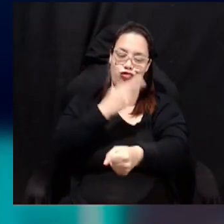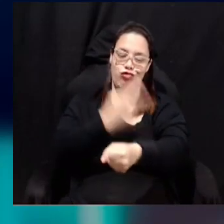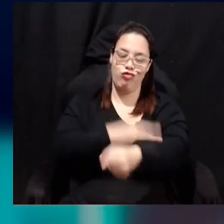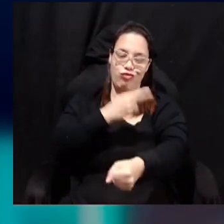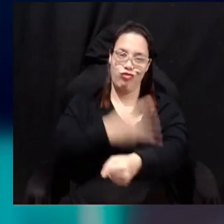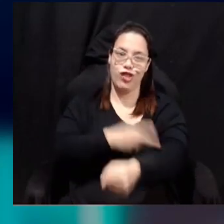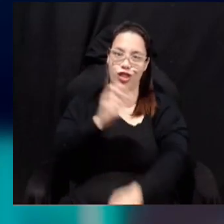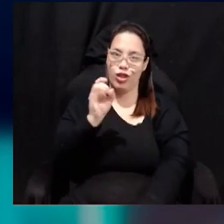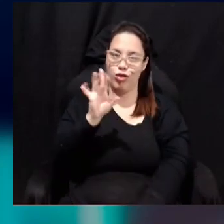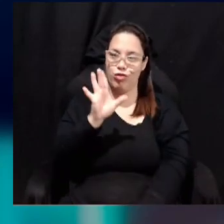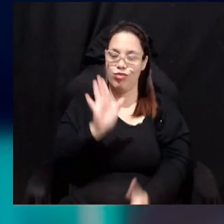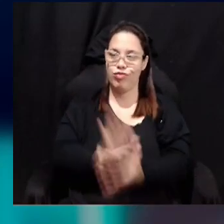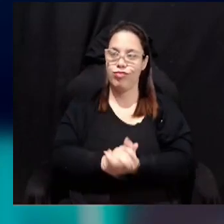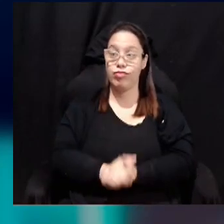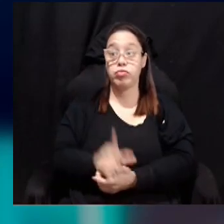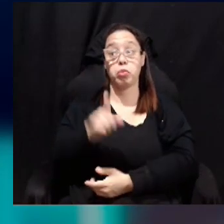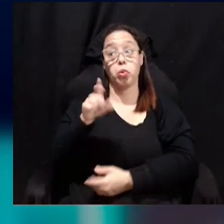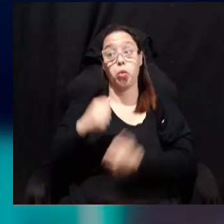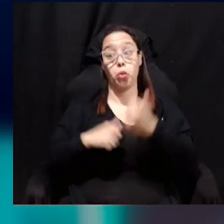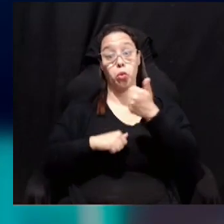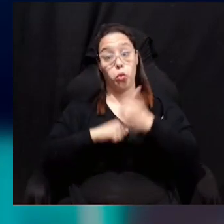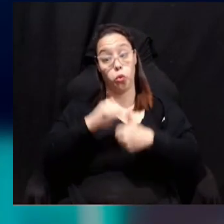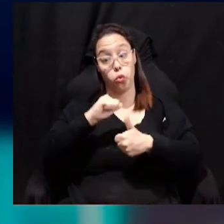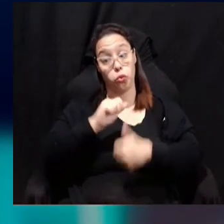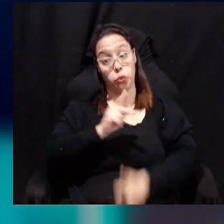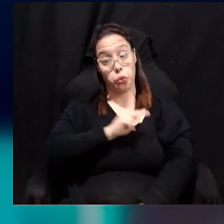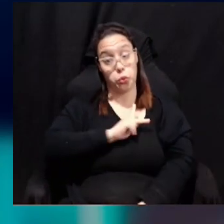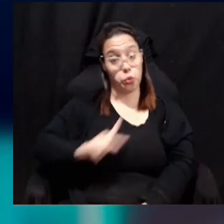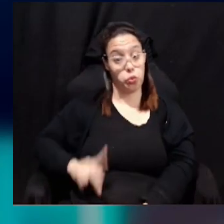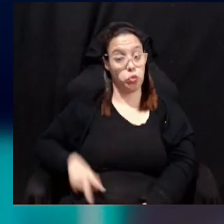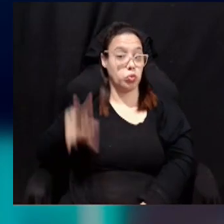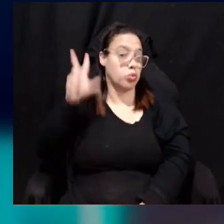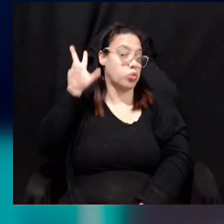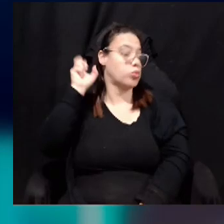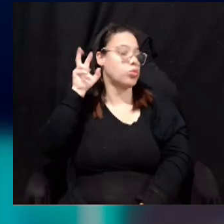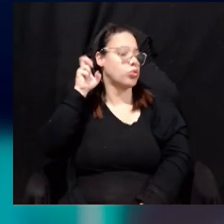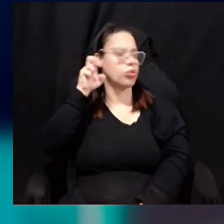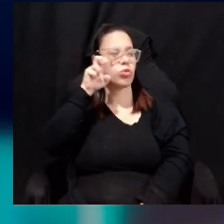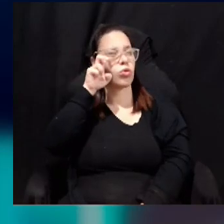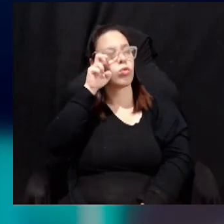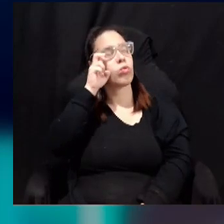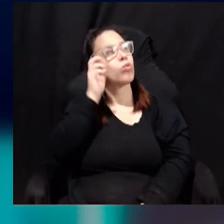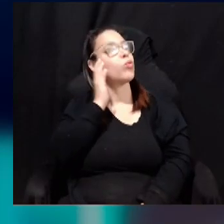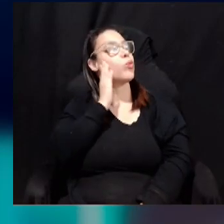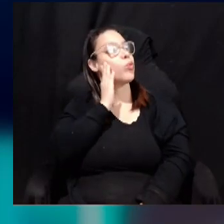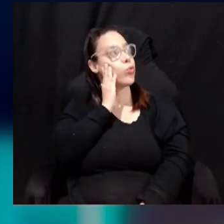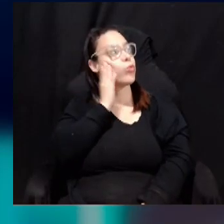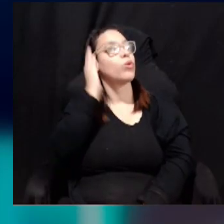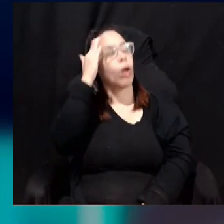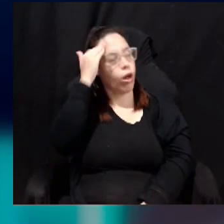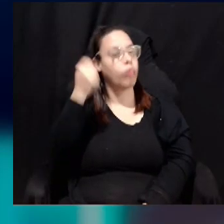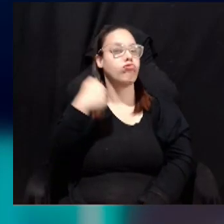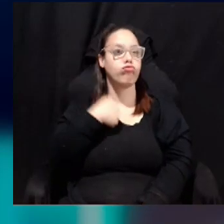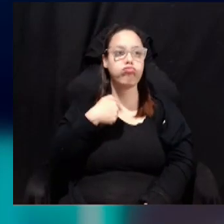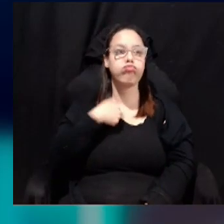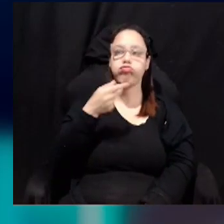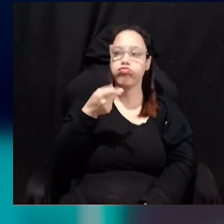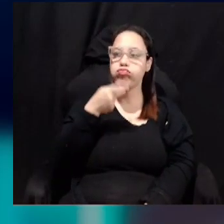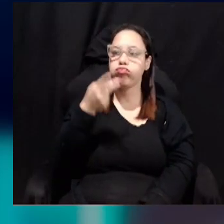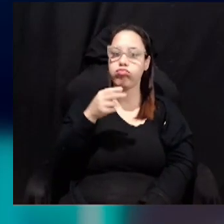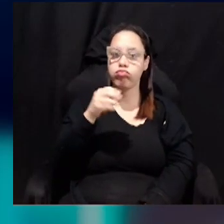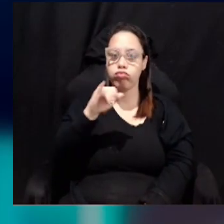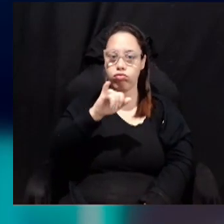Quem já foi a um jogo da Macaca e ouviu sua voz nos alto-falantes sabe do que eu estou falando. Joey levou